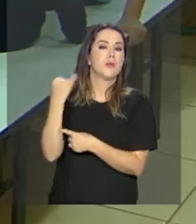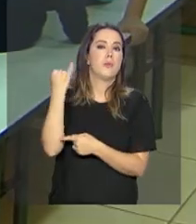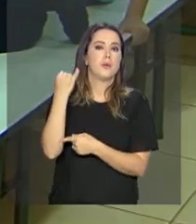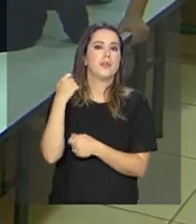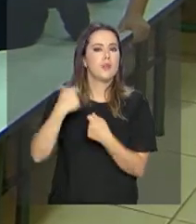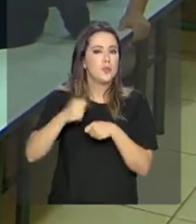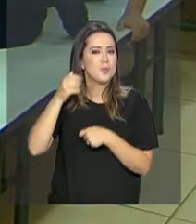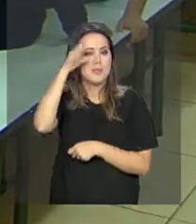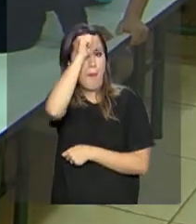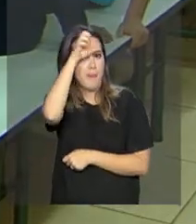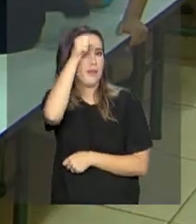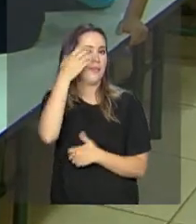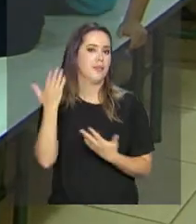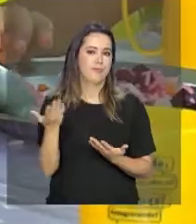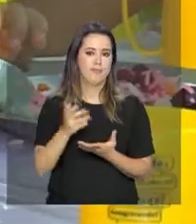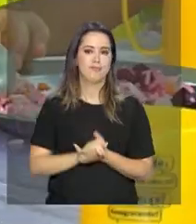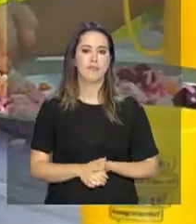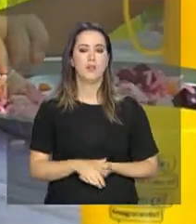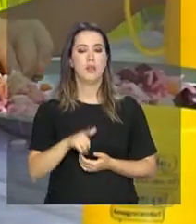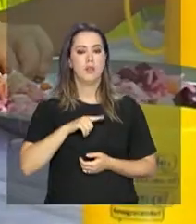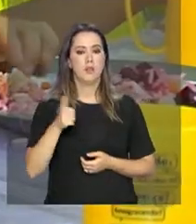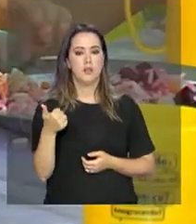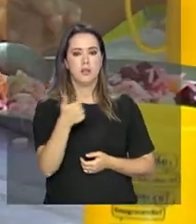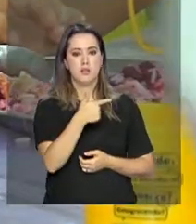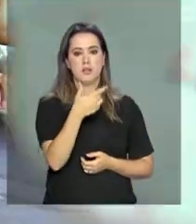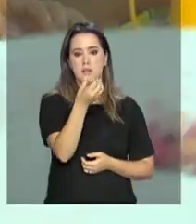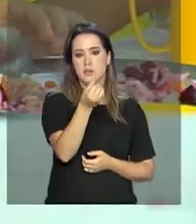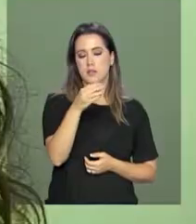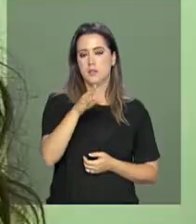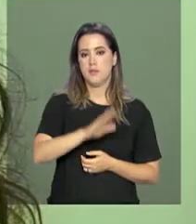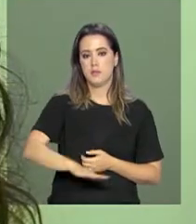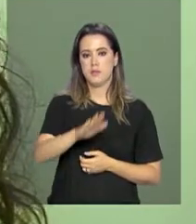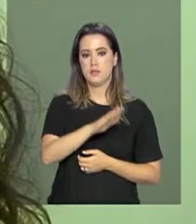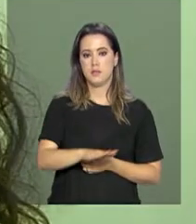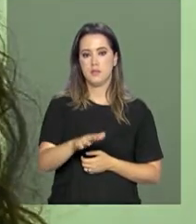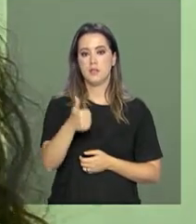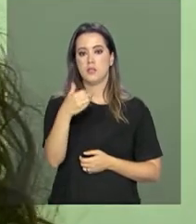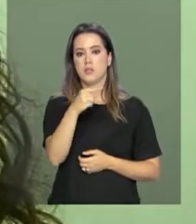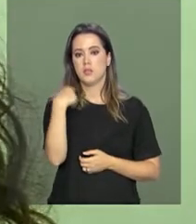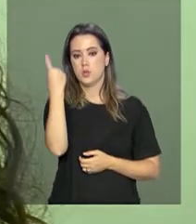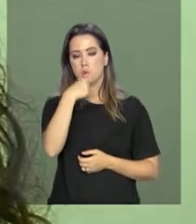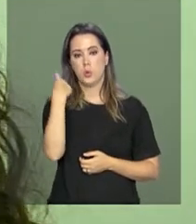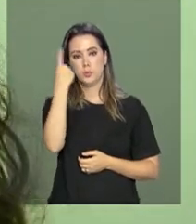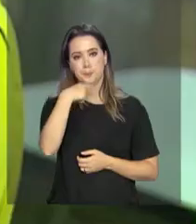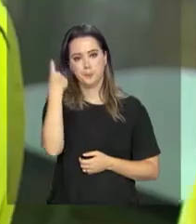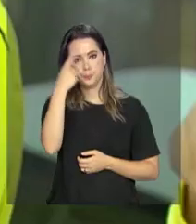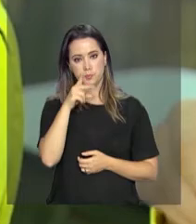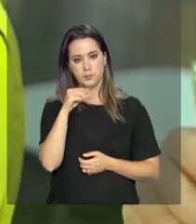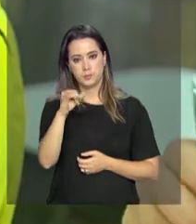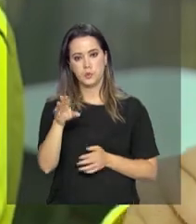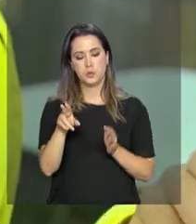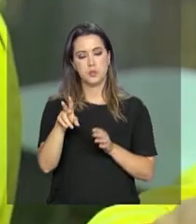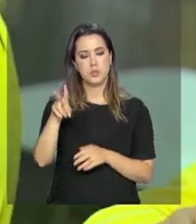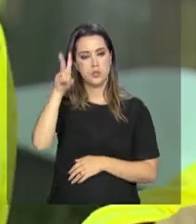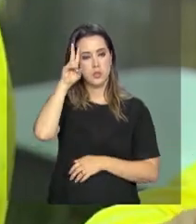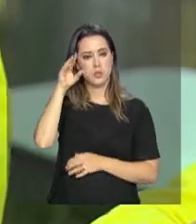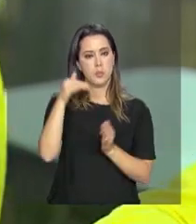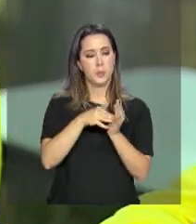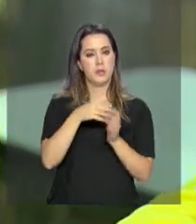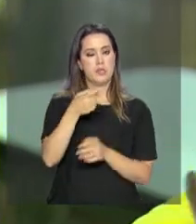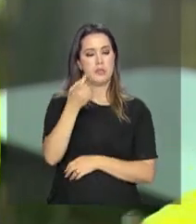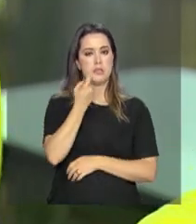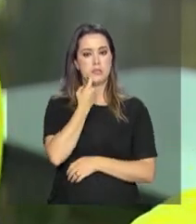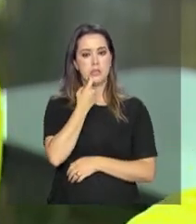São 126 crianças que ficam aqui 10 horas por dia, de segunda a sexta-feira. E se tem uma coisa que